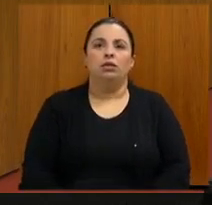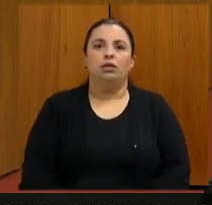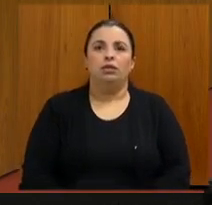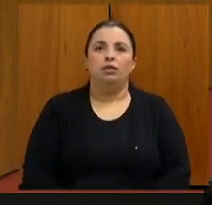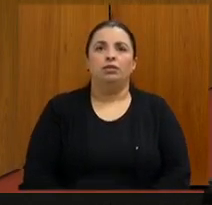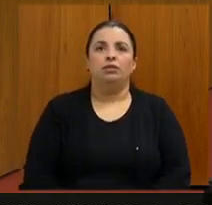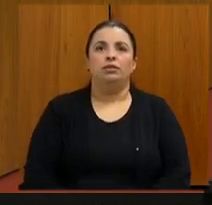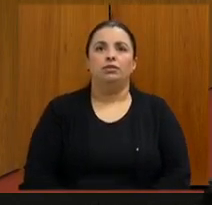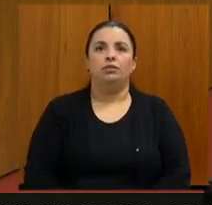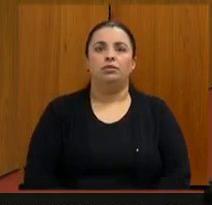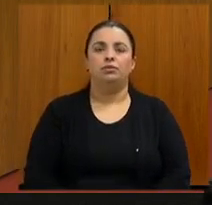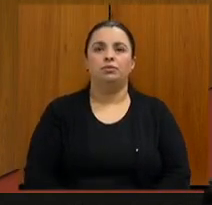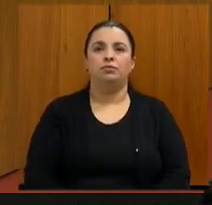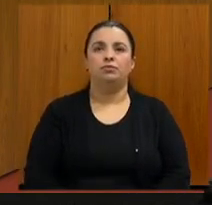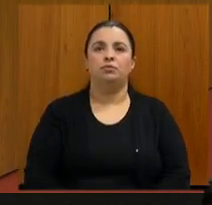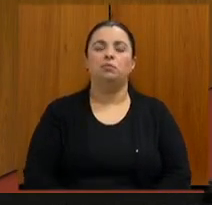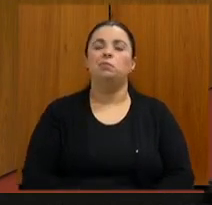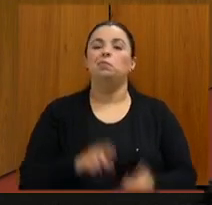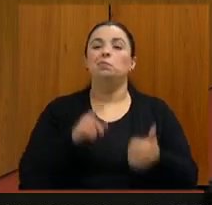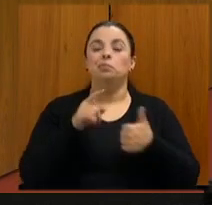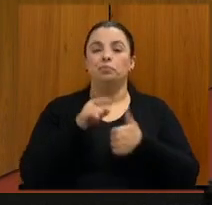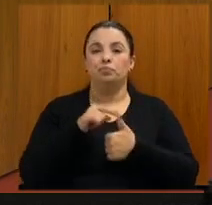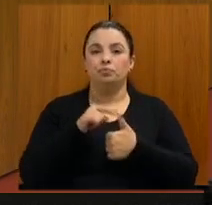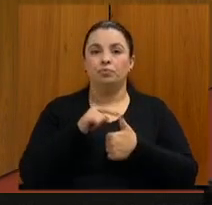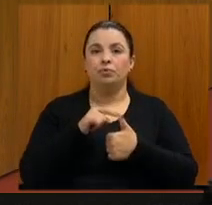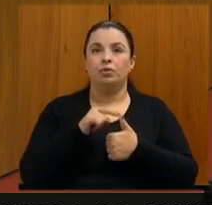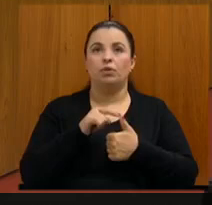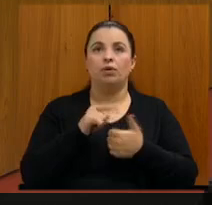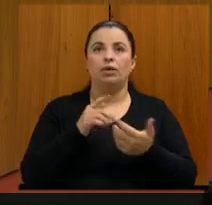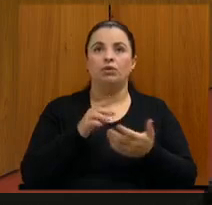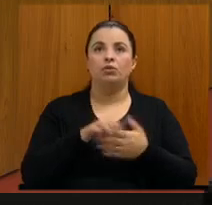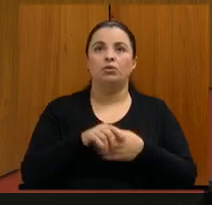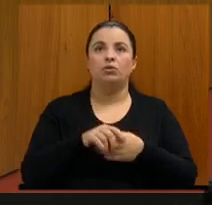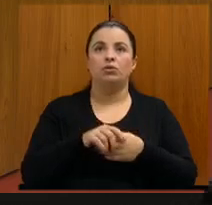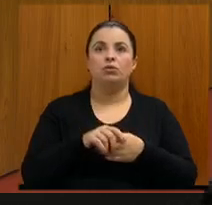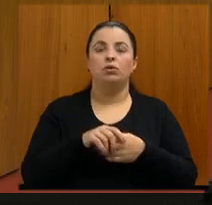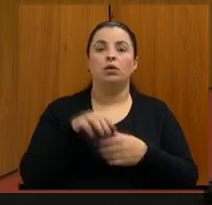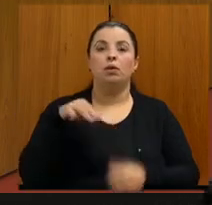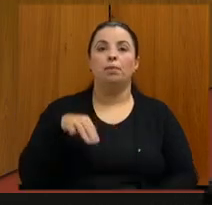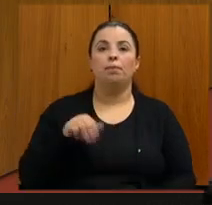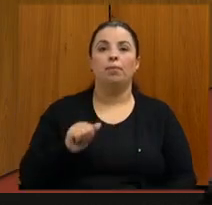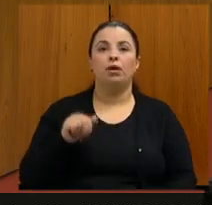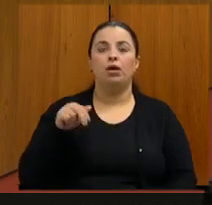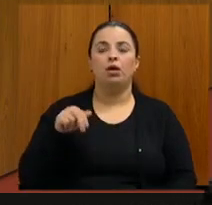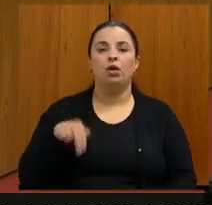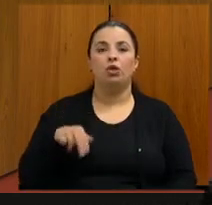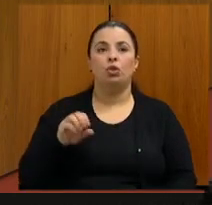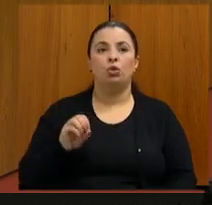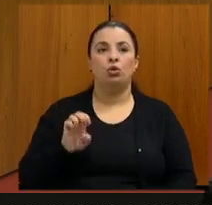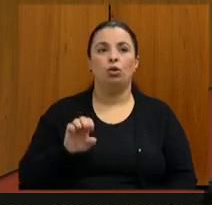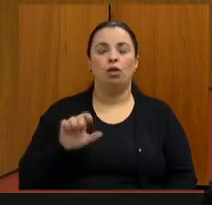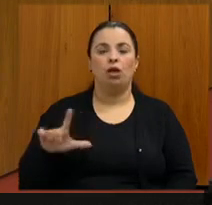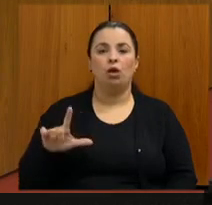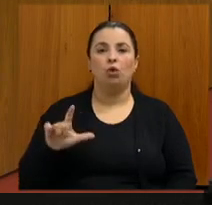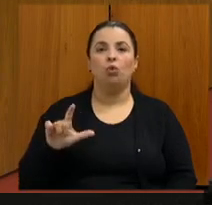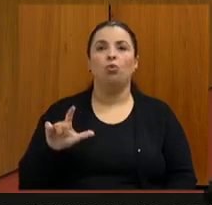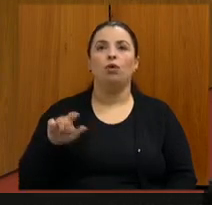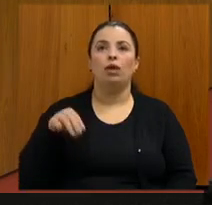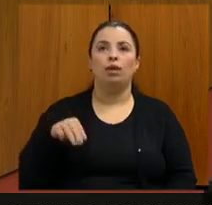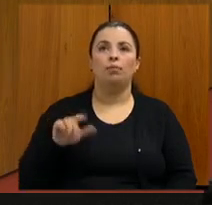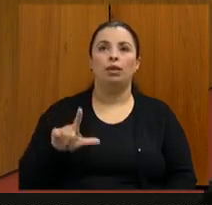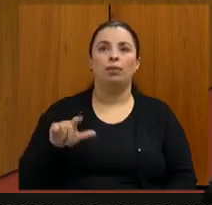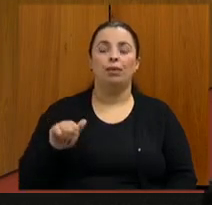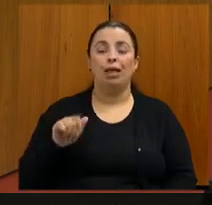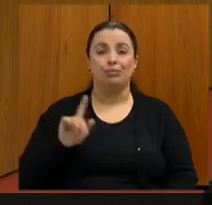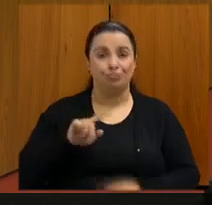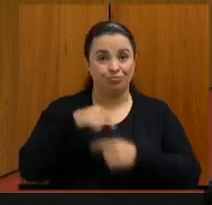Ah tá com a palavra Manoel do MLB até pedir desculpa aí só por